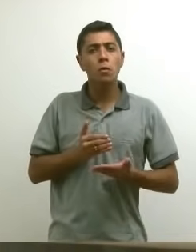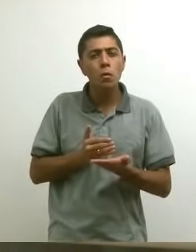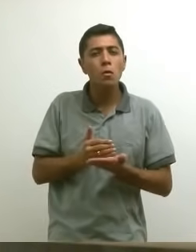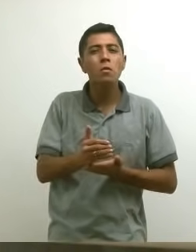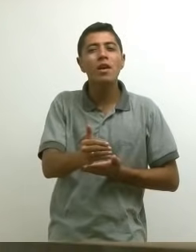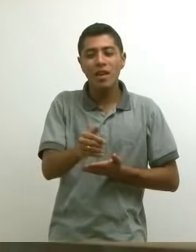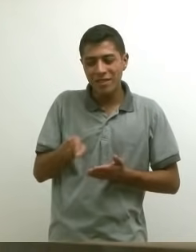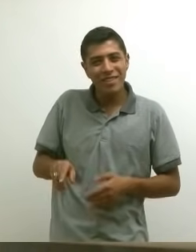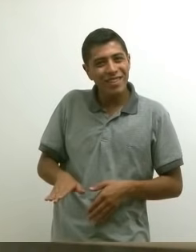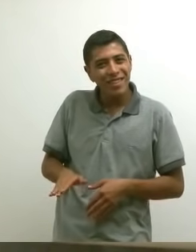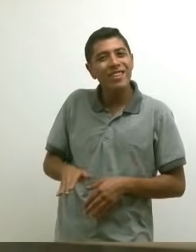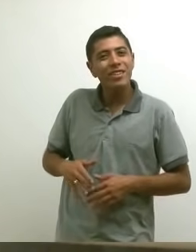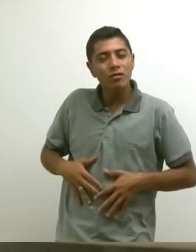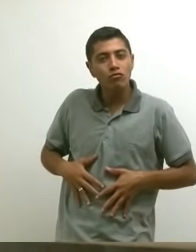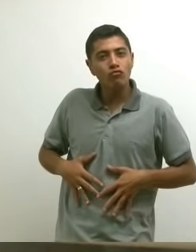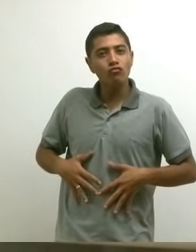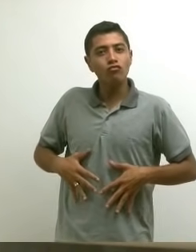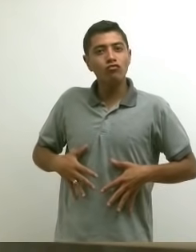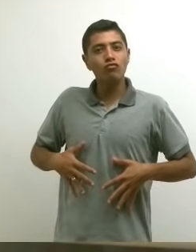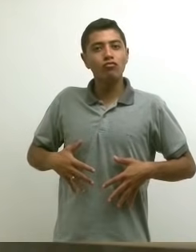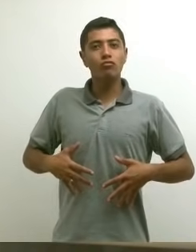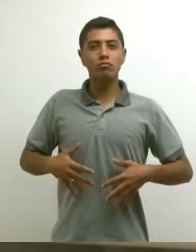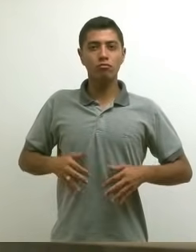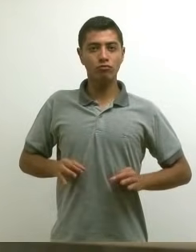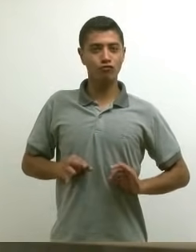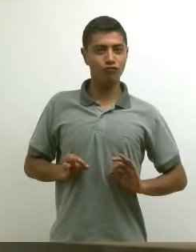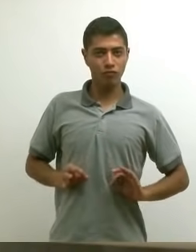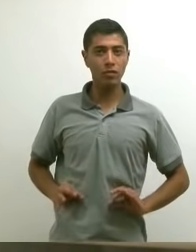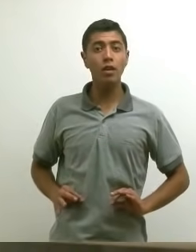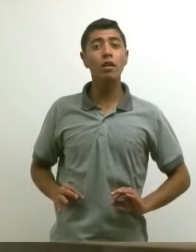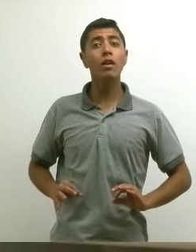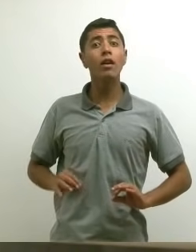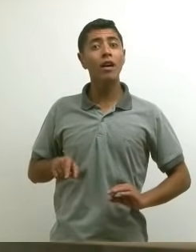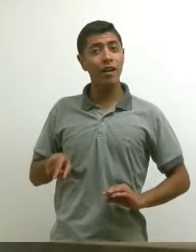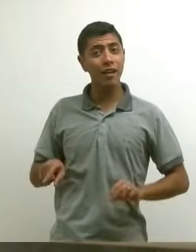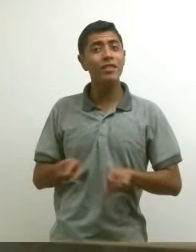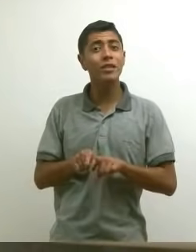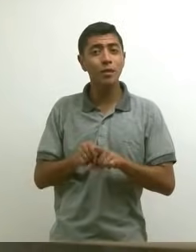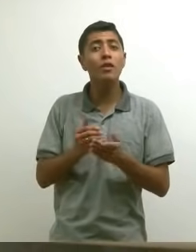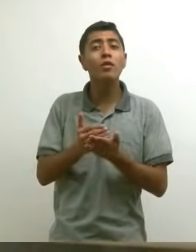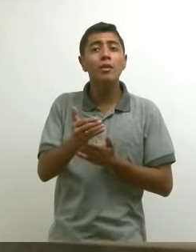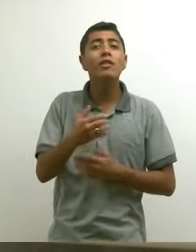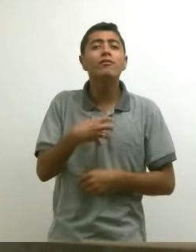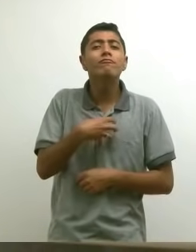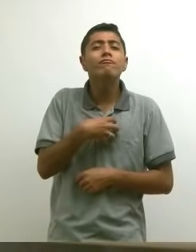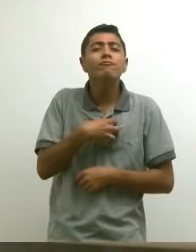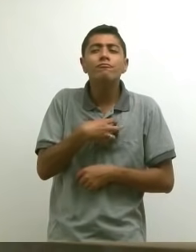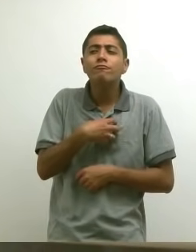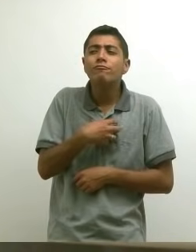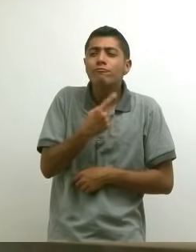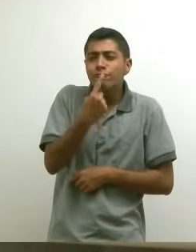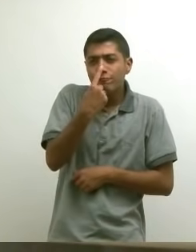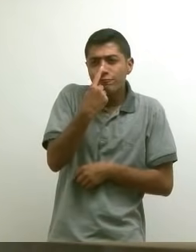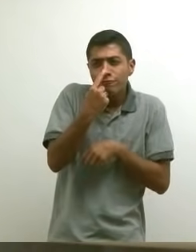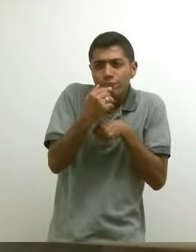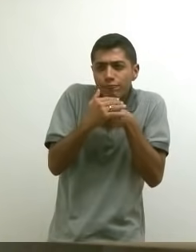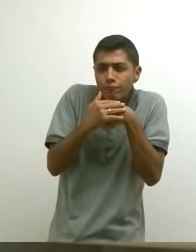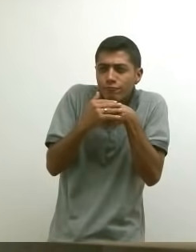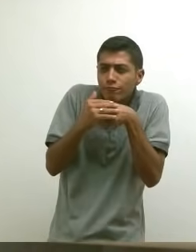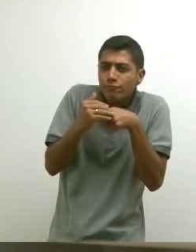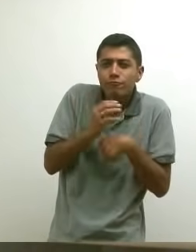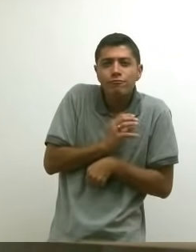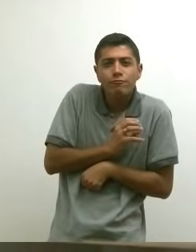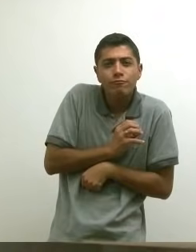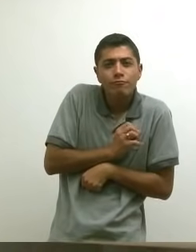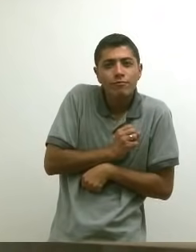afeto é um momento muito especial o senhor uma criança de nove anos do ataque no corpo e